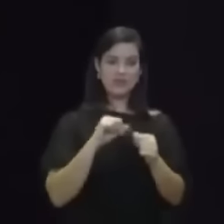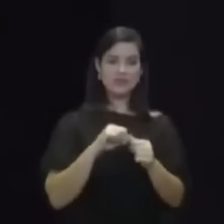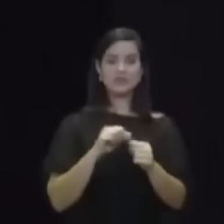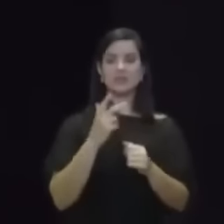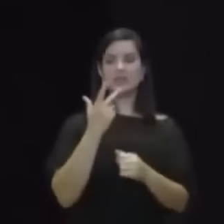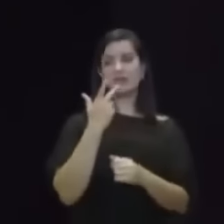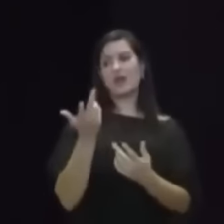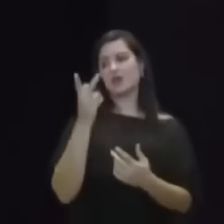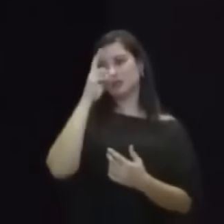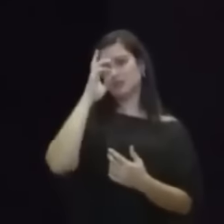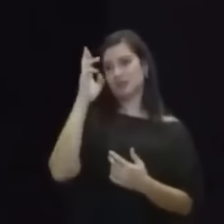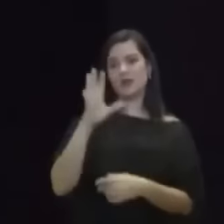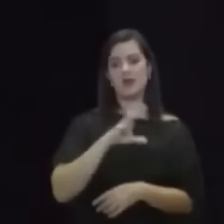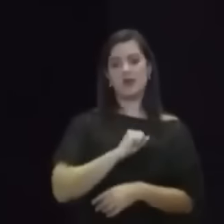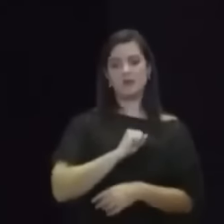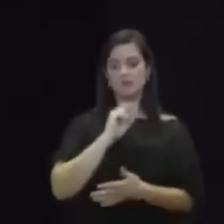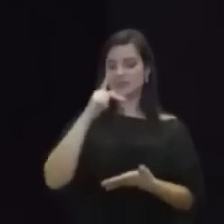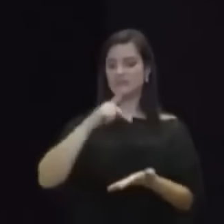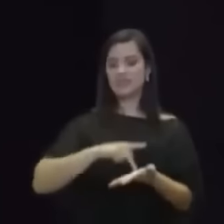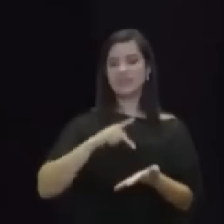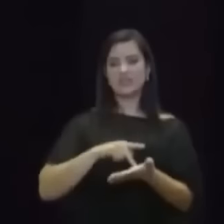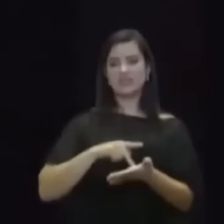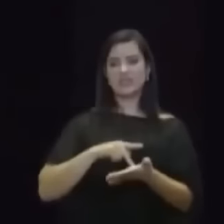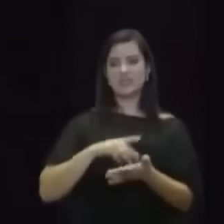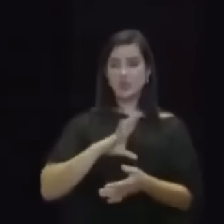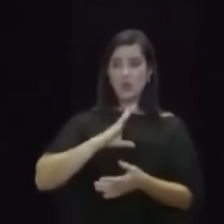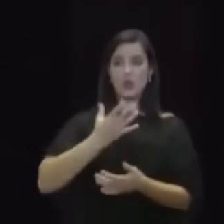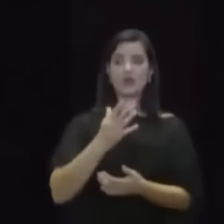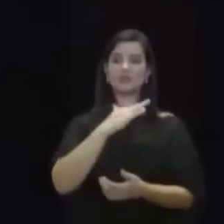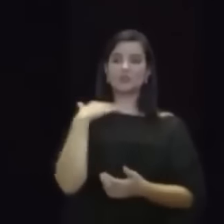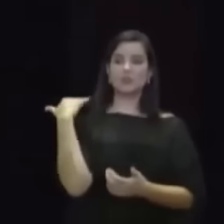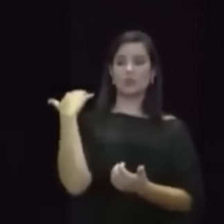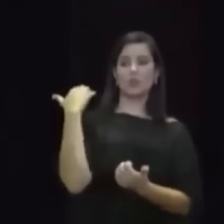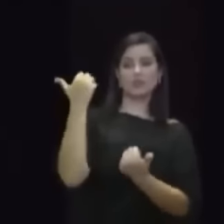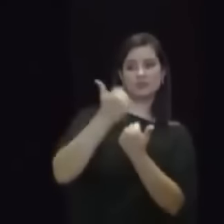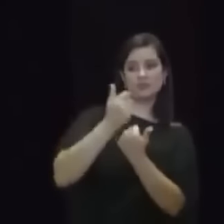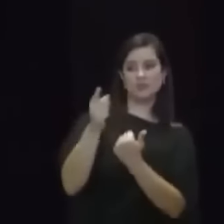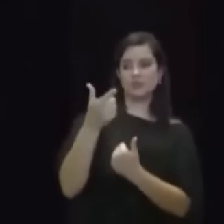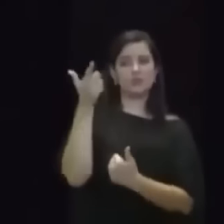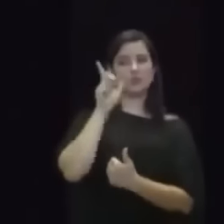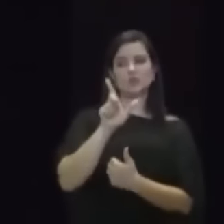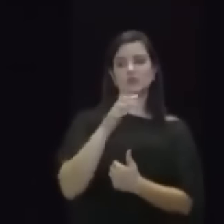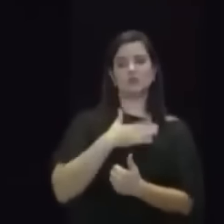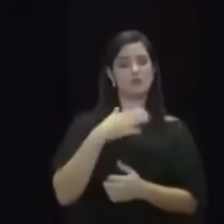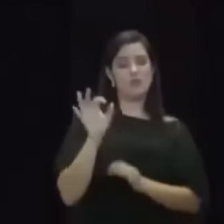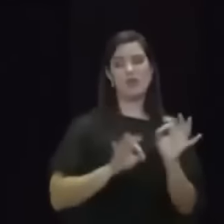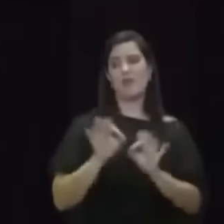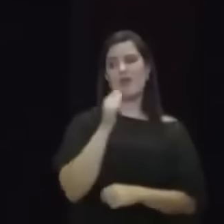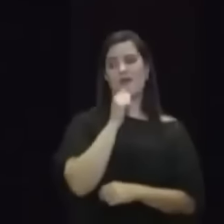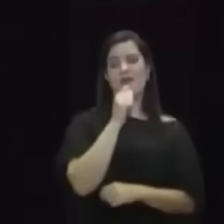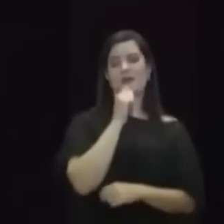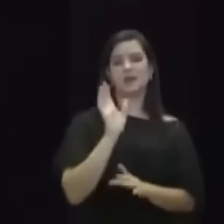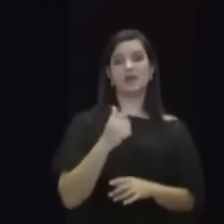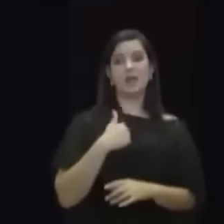seguinte: ah, Senhor, amor ágape eu não tenho, coragem de morrer por ti eu não tenho, eu não estou preparado para dar minha vida por ti, eu